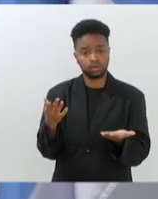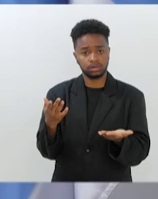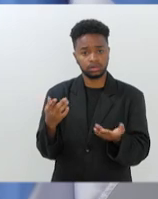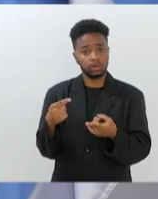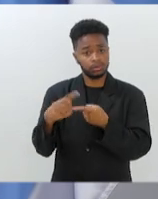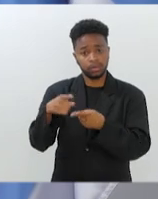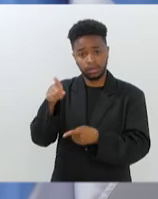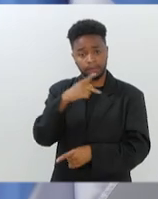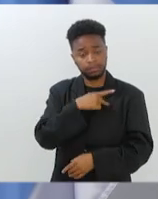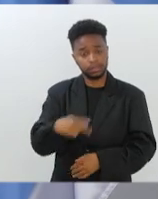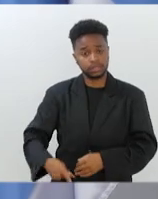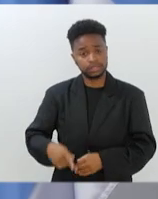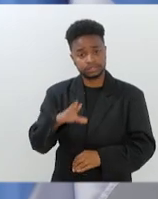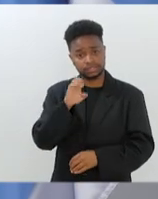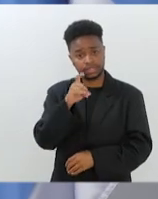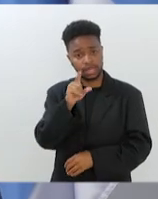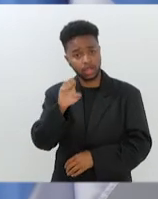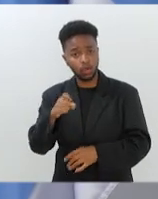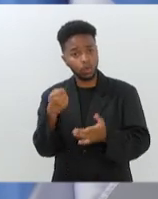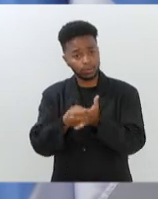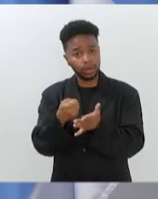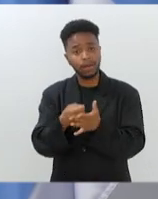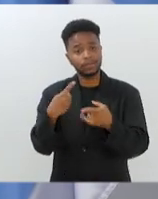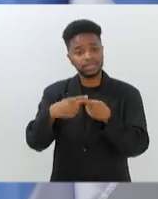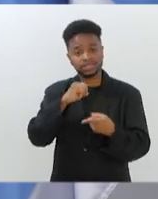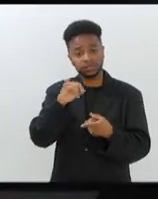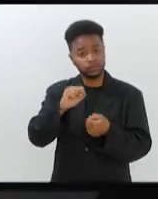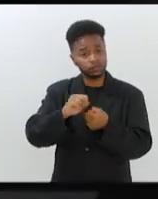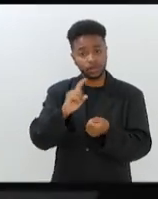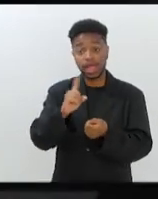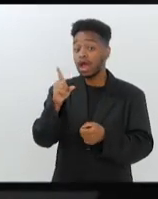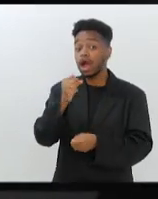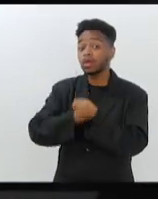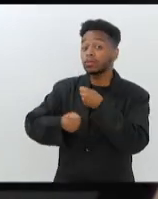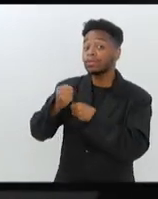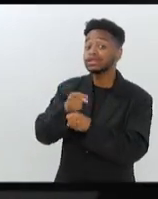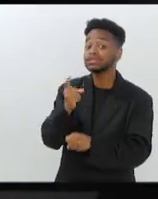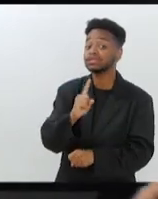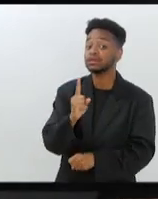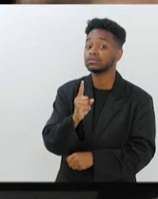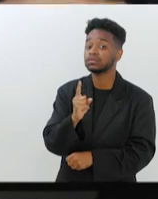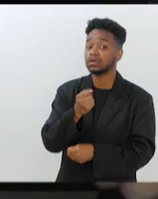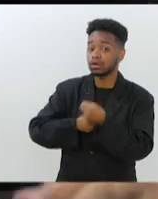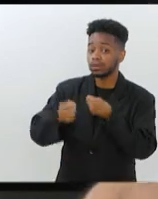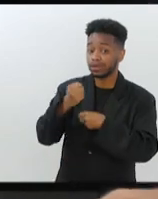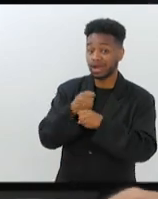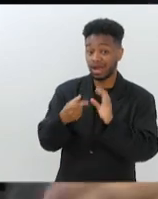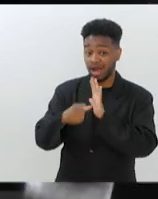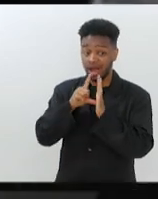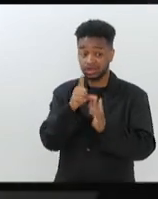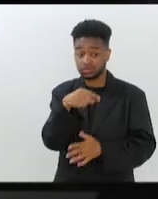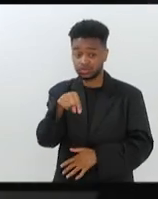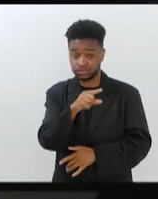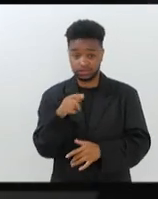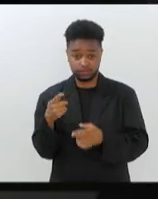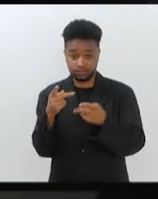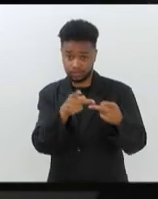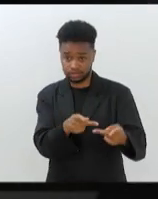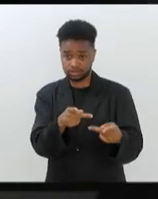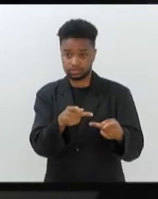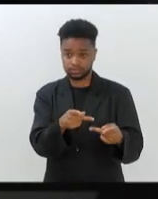presidência da cedai porque senão ia ser todo mundo colocado no meio ano passado antes dos Senhores irem